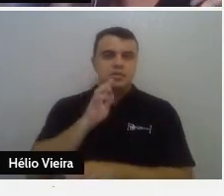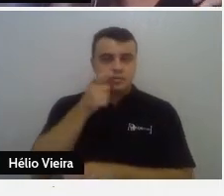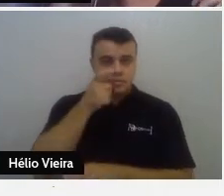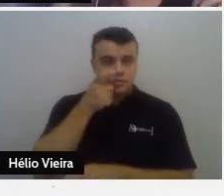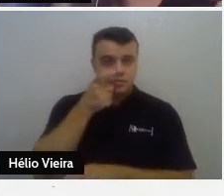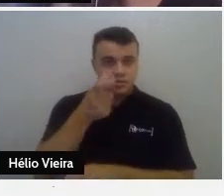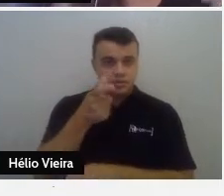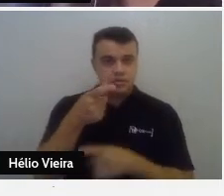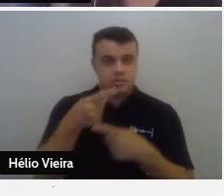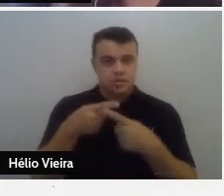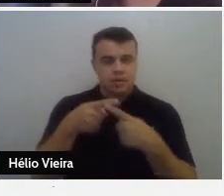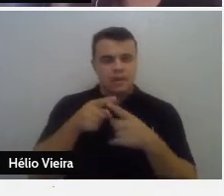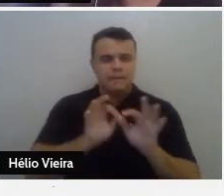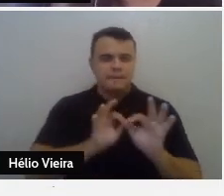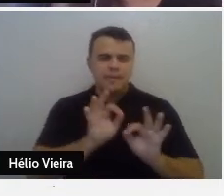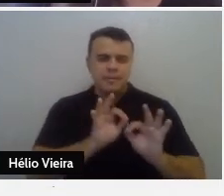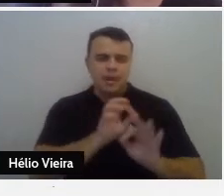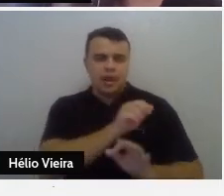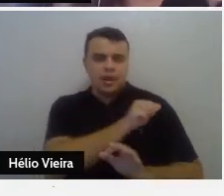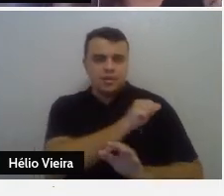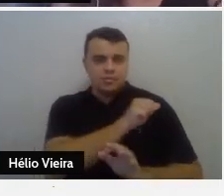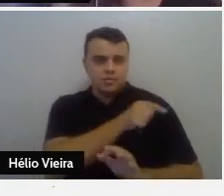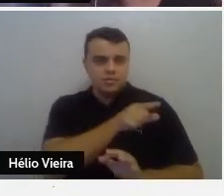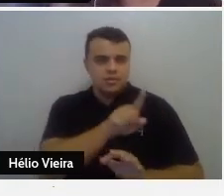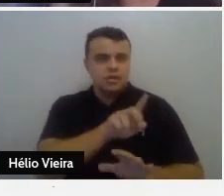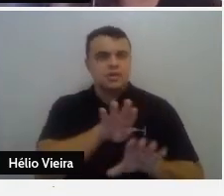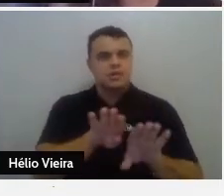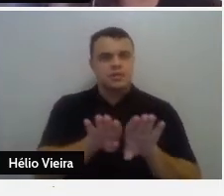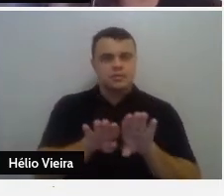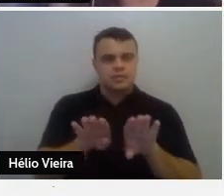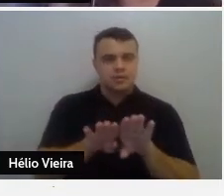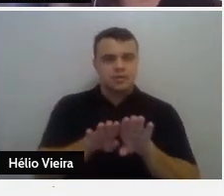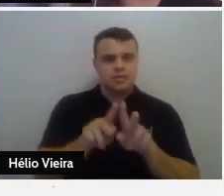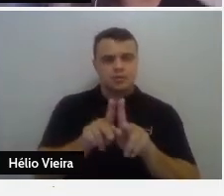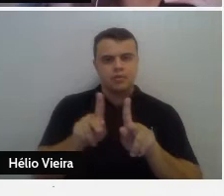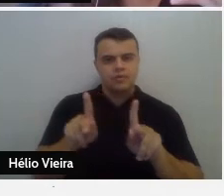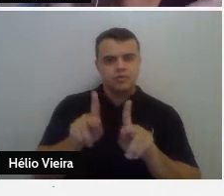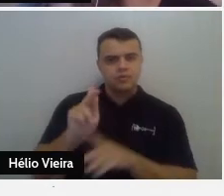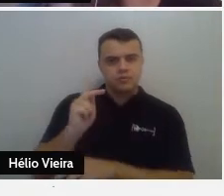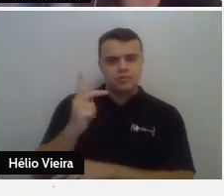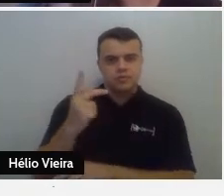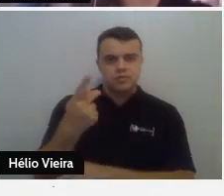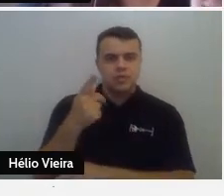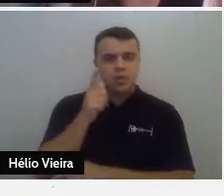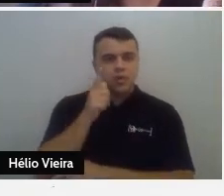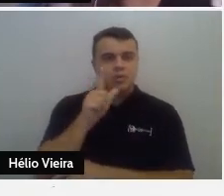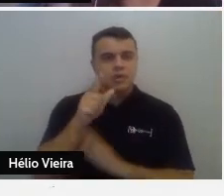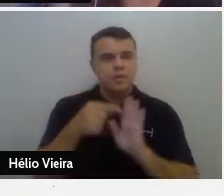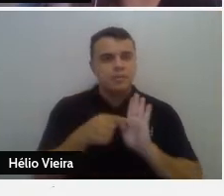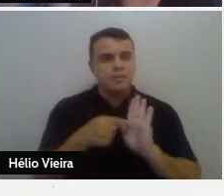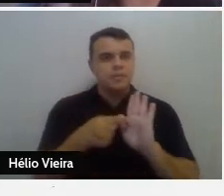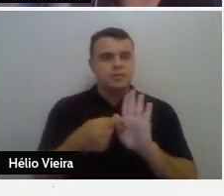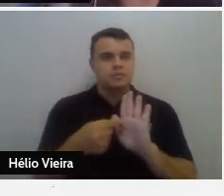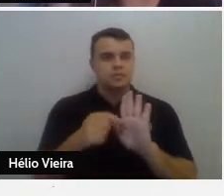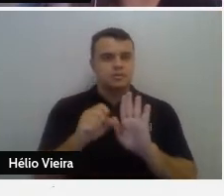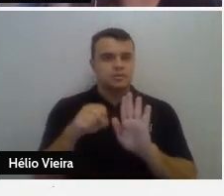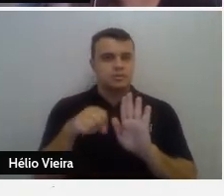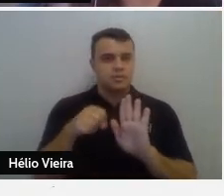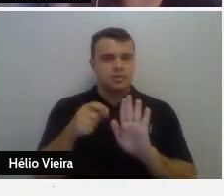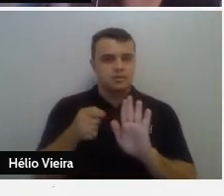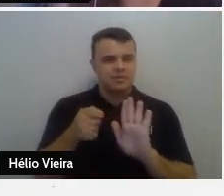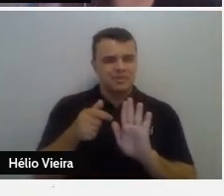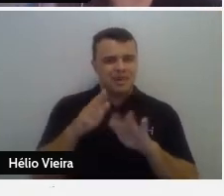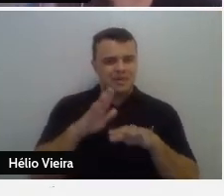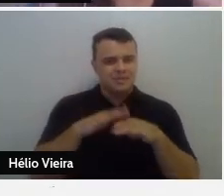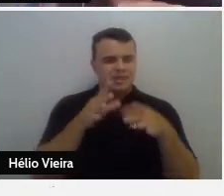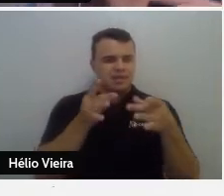Tanto como preparar os alunos para ir, ou então também, né, um professor de história, conseguir mostrar um pouco mais em detalhes